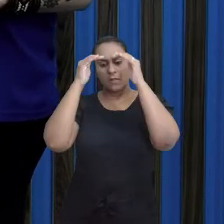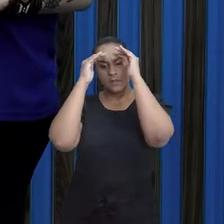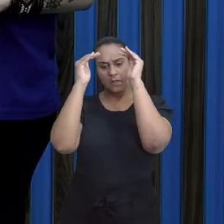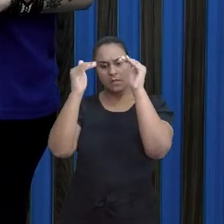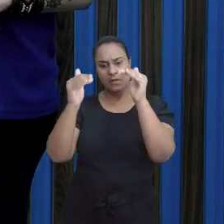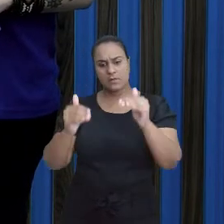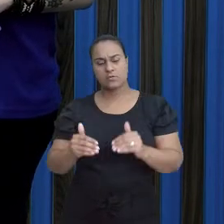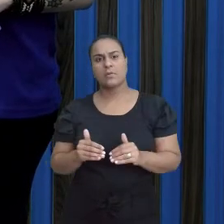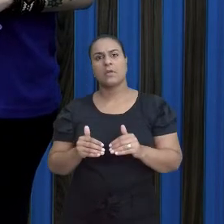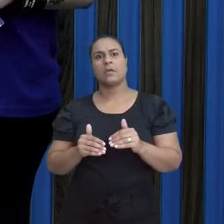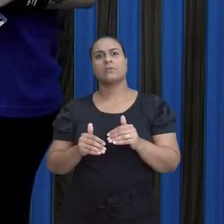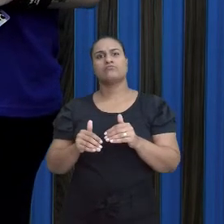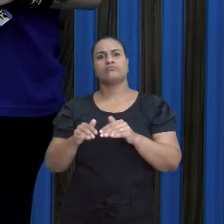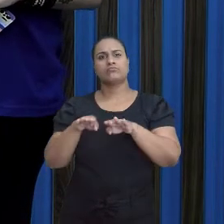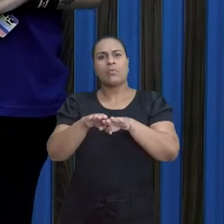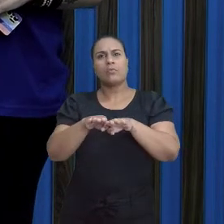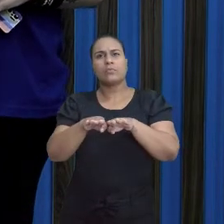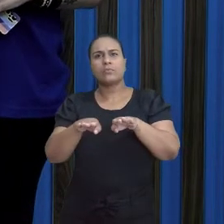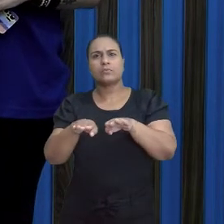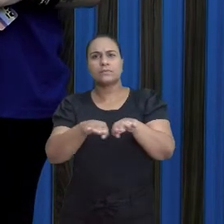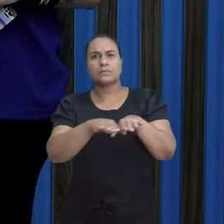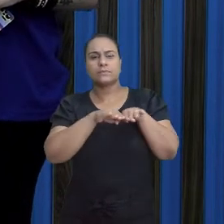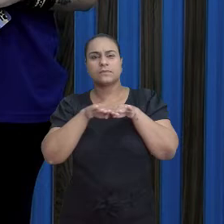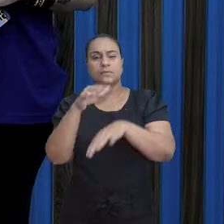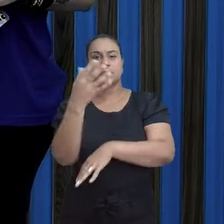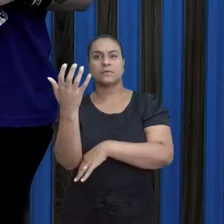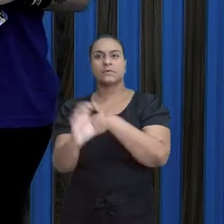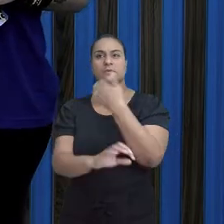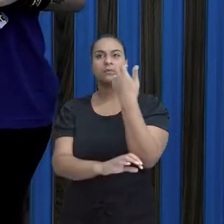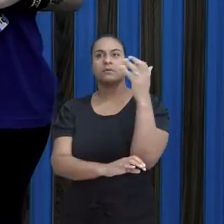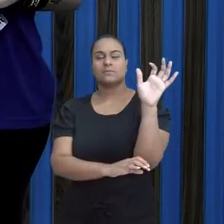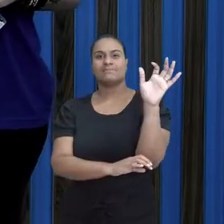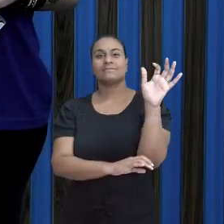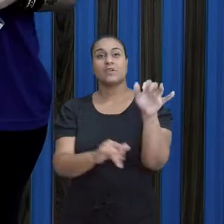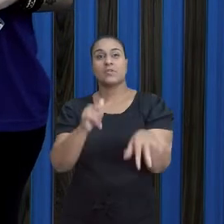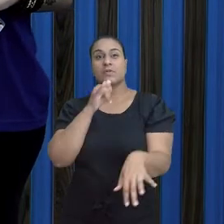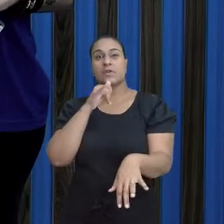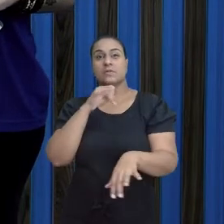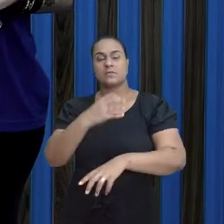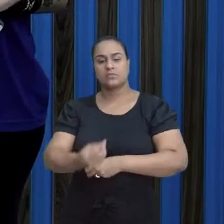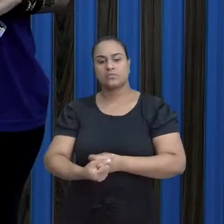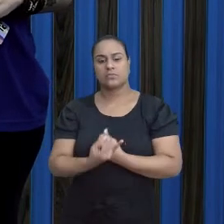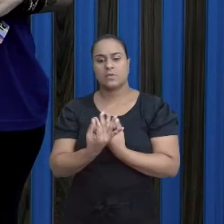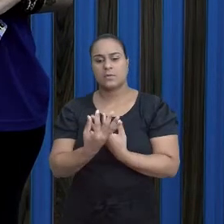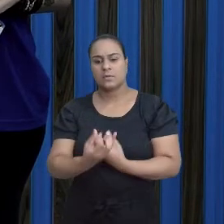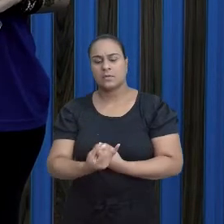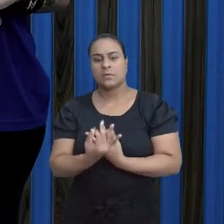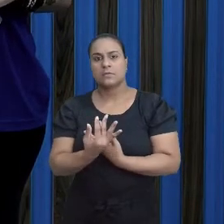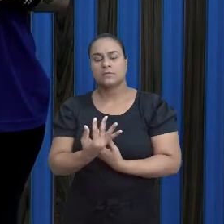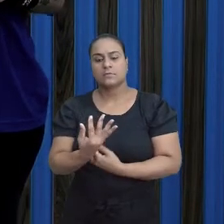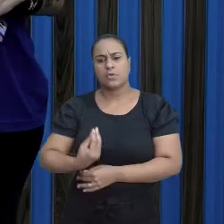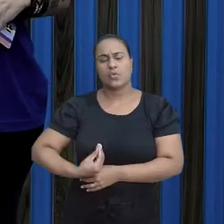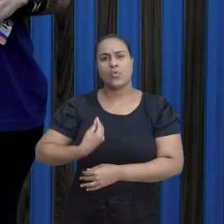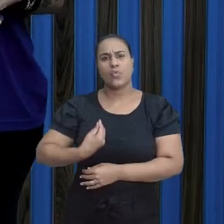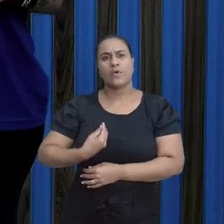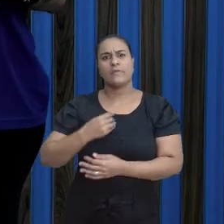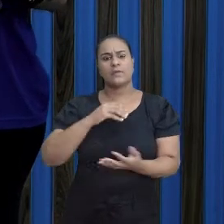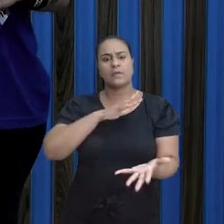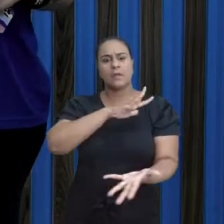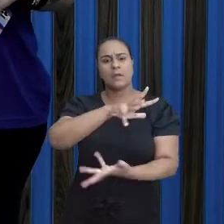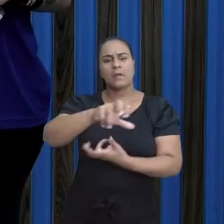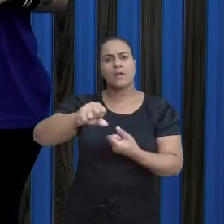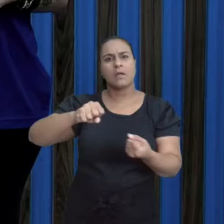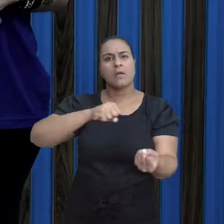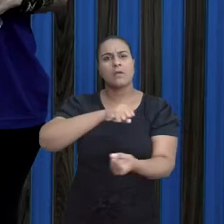e equilíbrio com a natureza, são exemplos inspiradores de uma vida sustentável, né? Uma vida sustentável do qual a